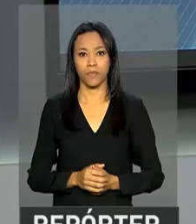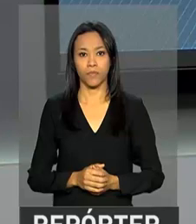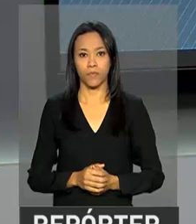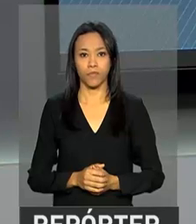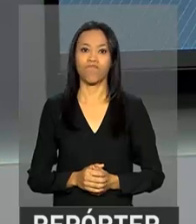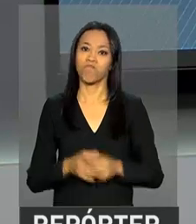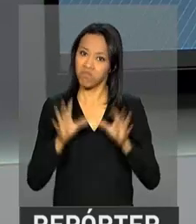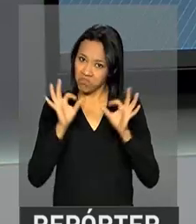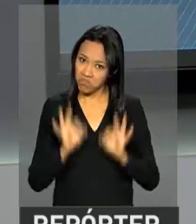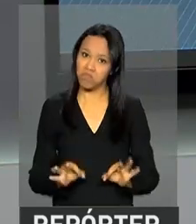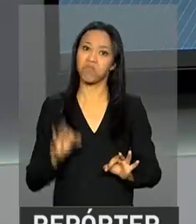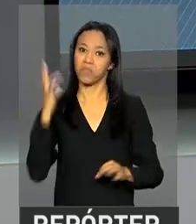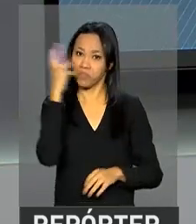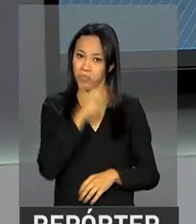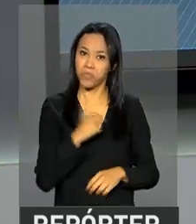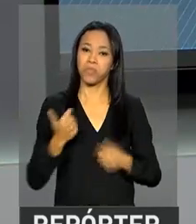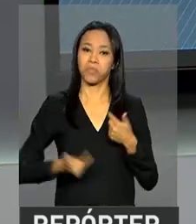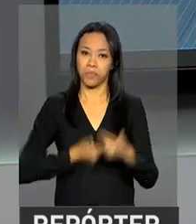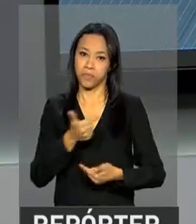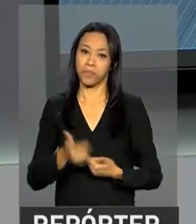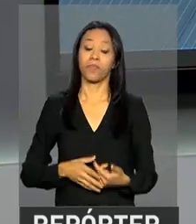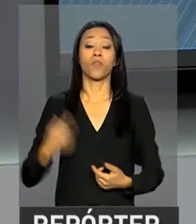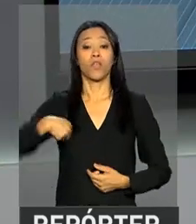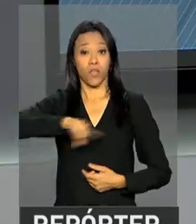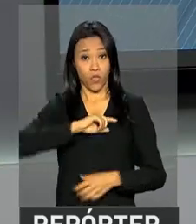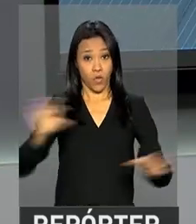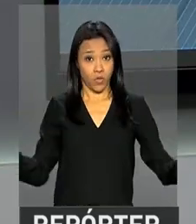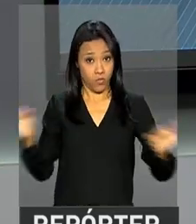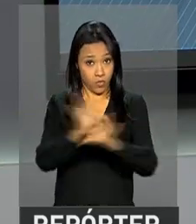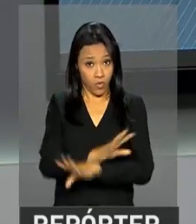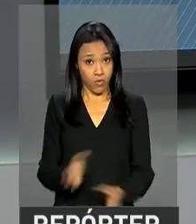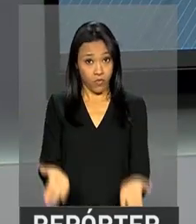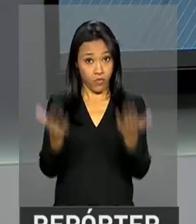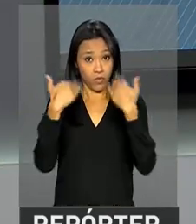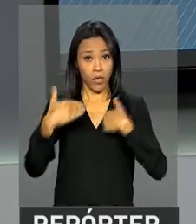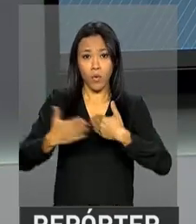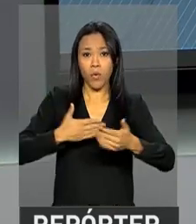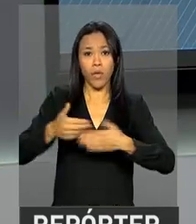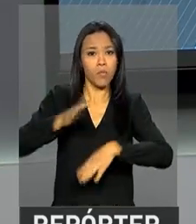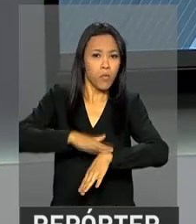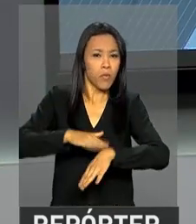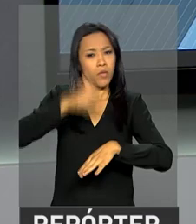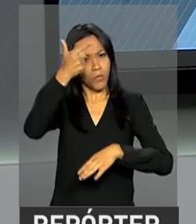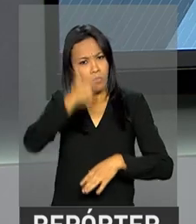De fato, um trabalho muito bonito. E nós ficamos por aqui. Podemos voltar a qualquer